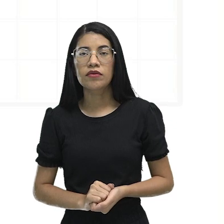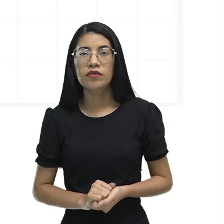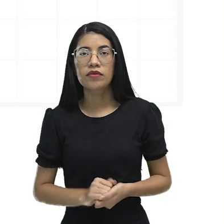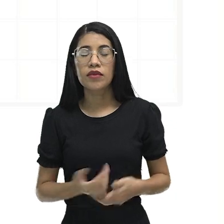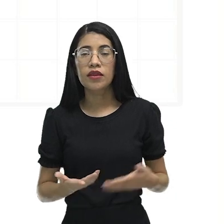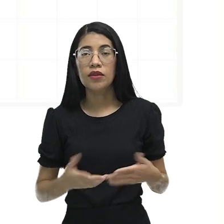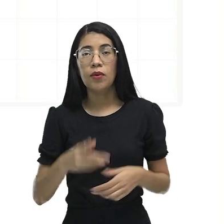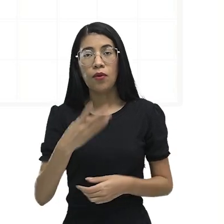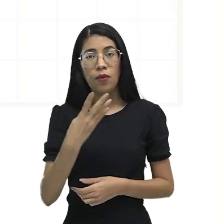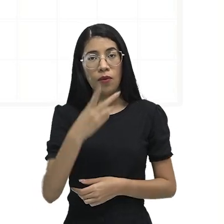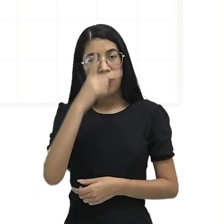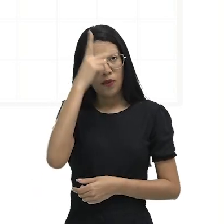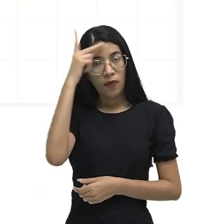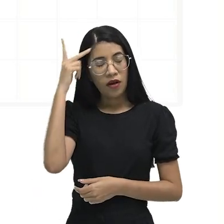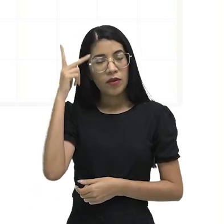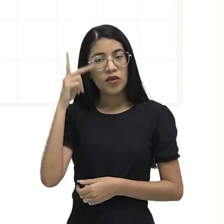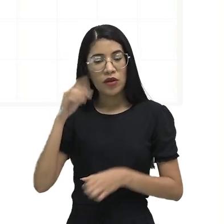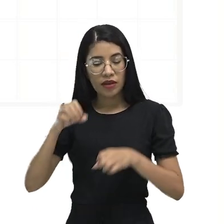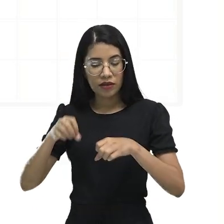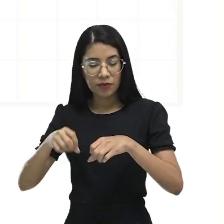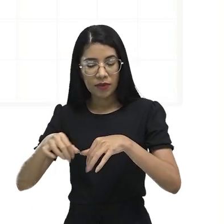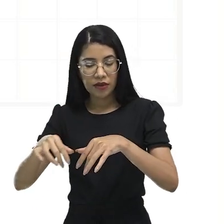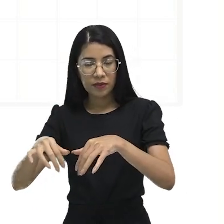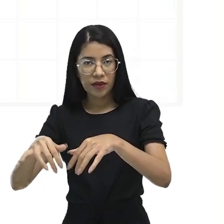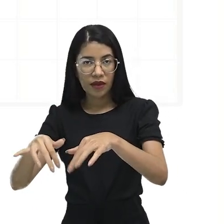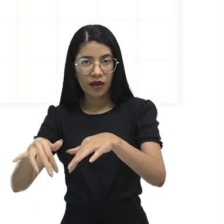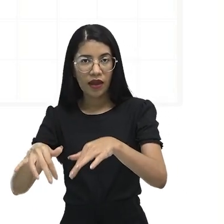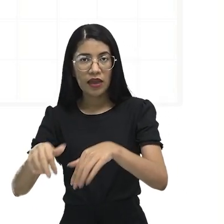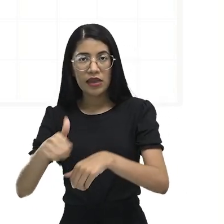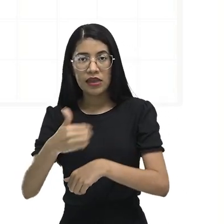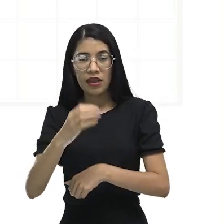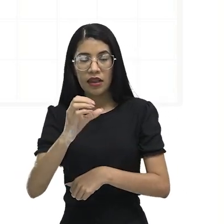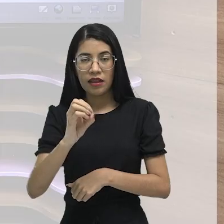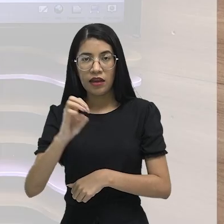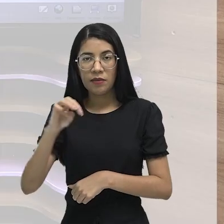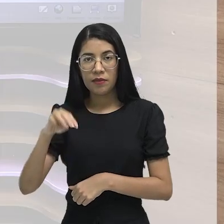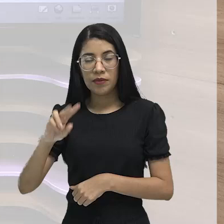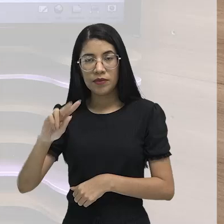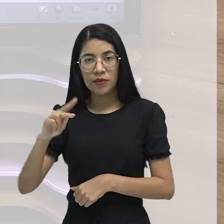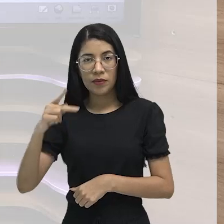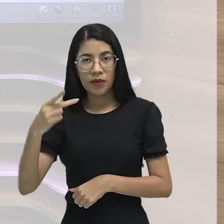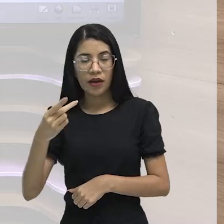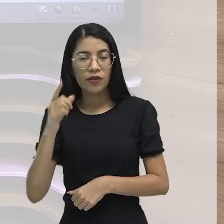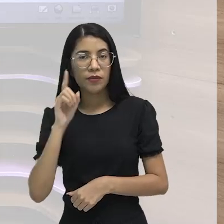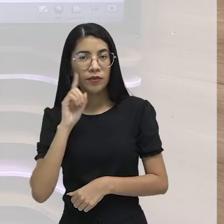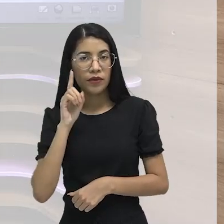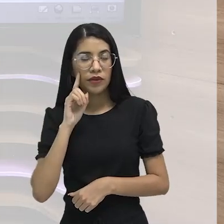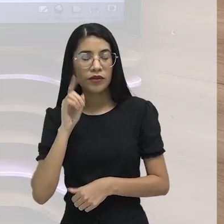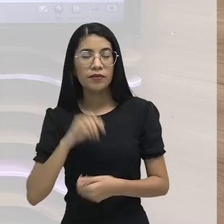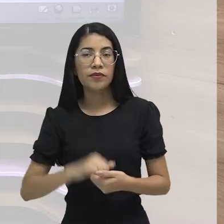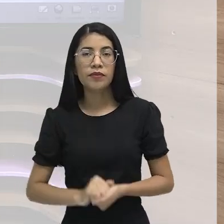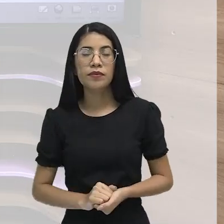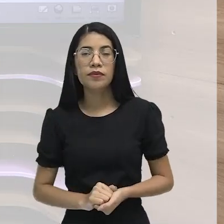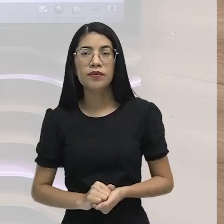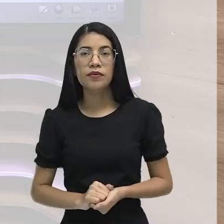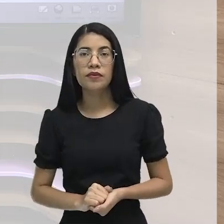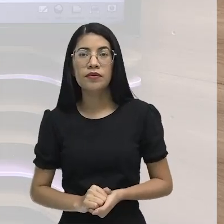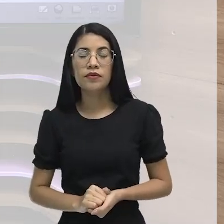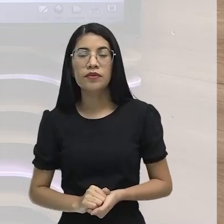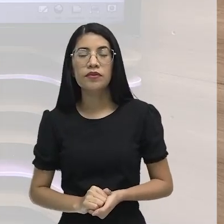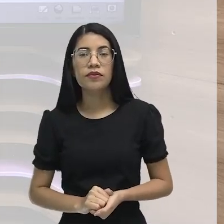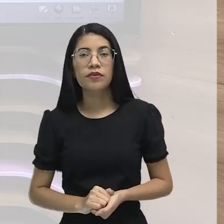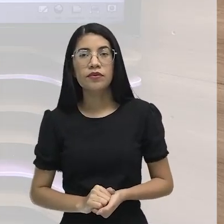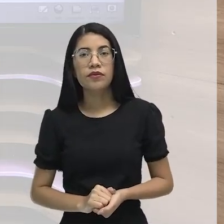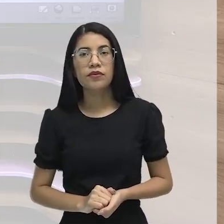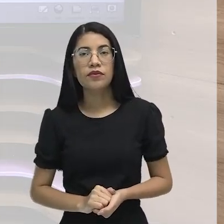4 pessoas plantavam 10 metros quadrados por dia. Está aqui, ó. 4 pessoas plantavam 10 metros quadrados